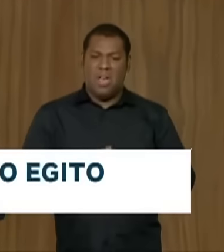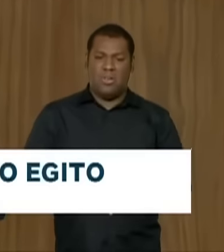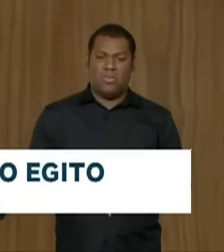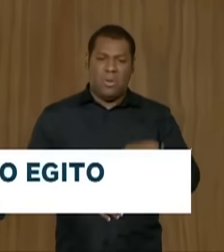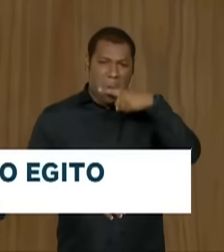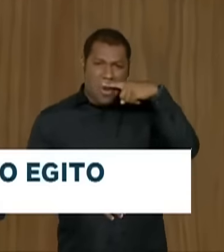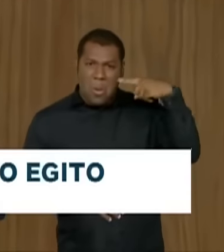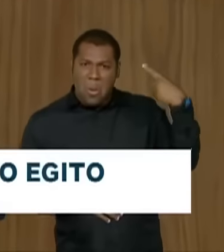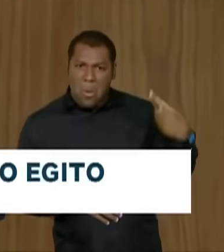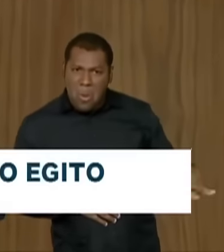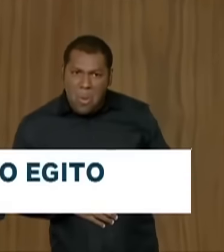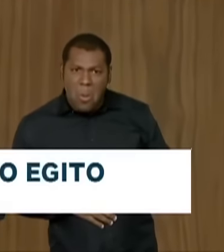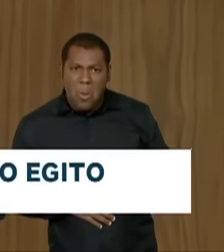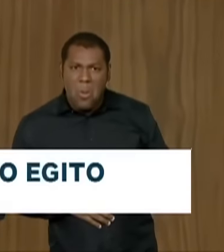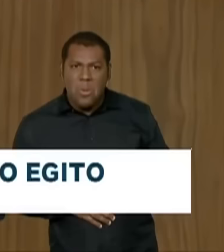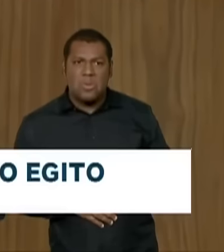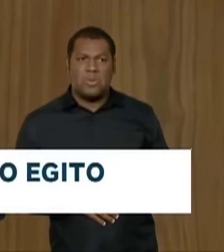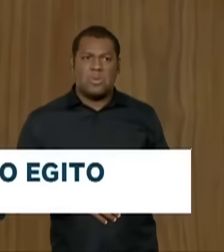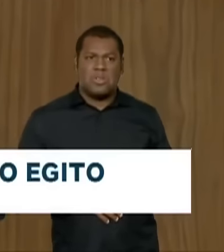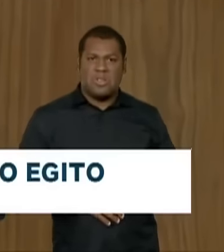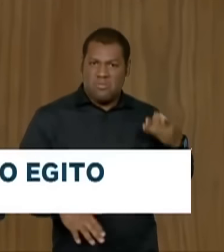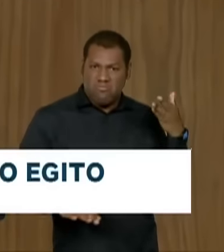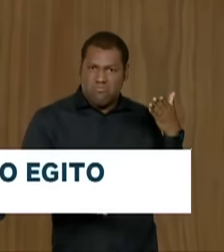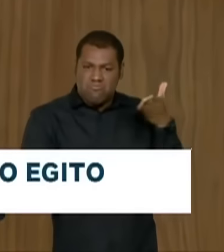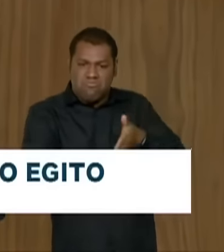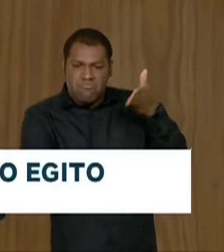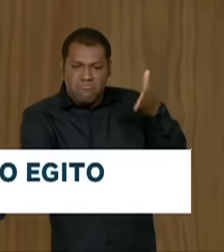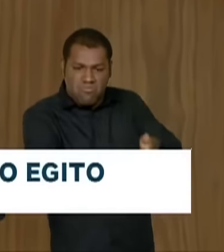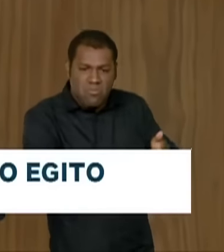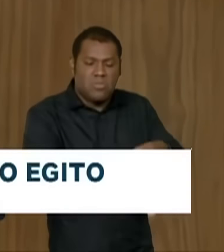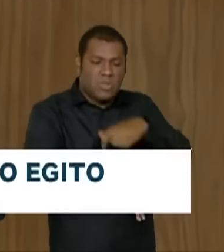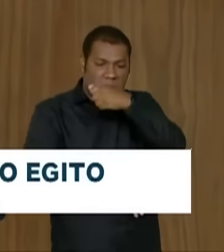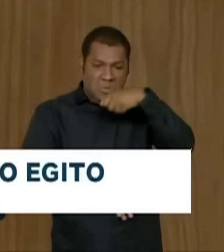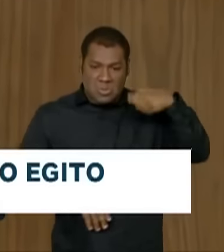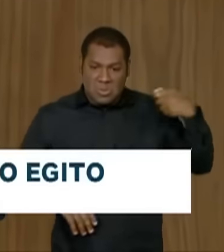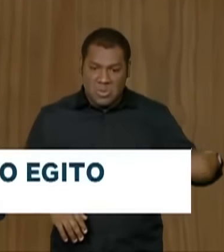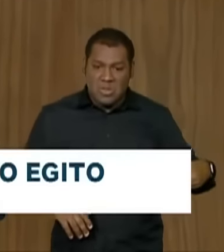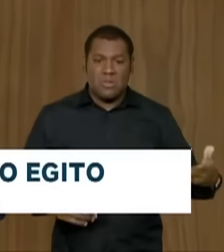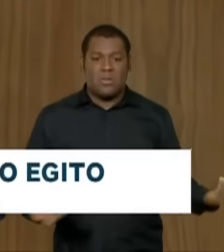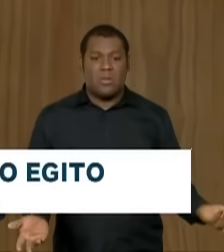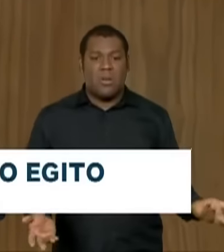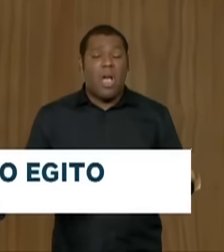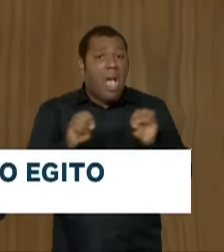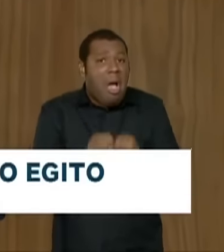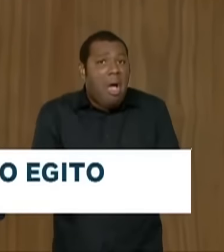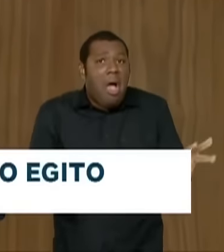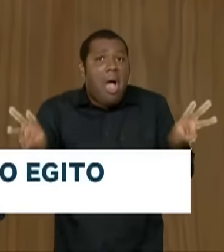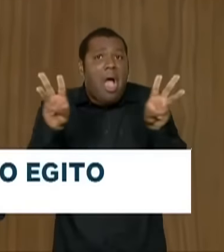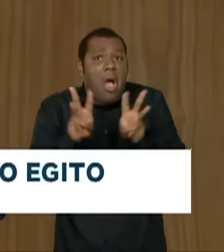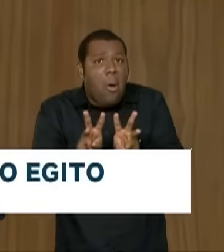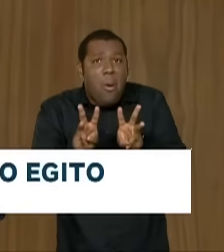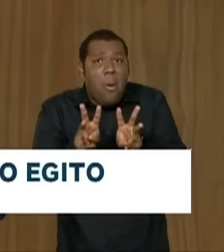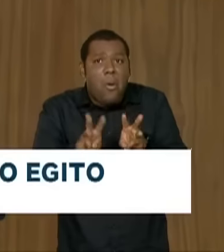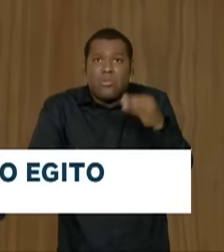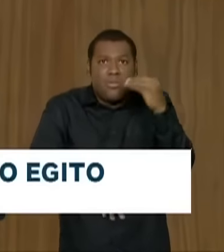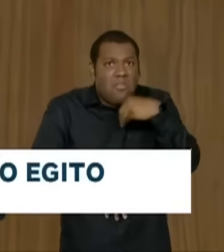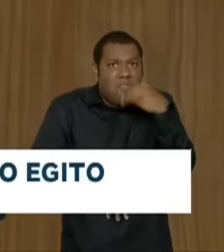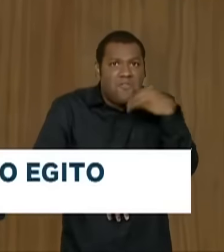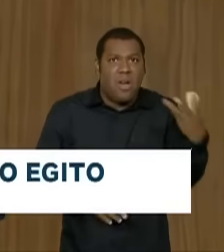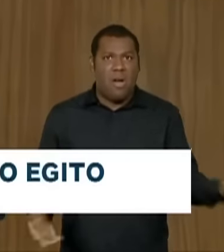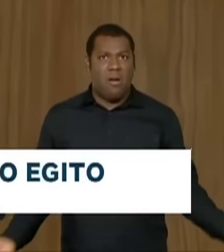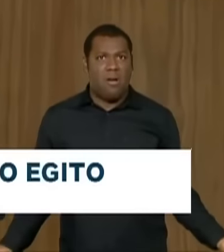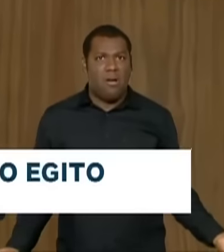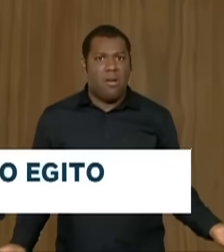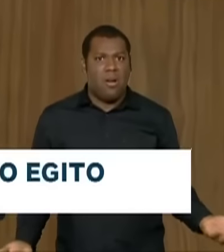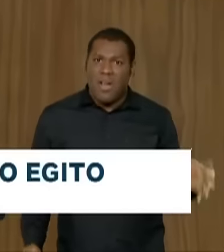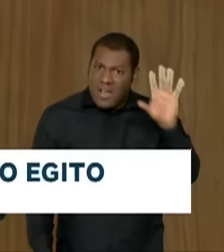não pediu para ninguém para invadir a Ucrânia. Ou seja, e nós estamos a ONU totalmente enfraquecida